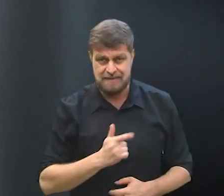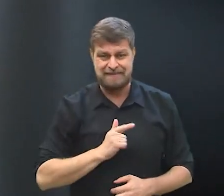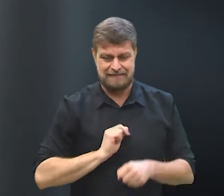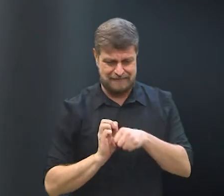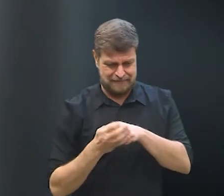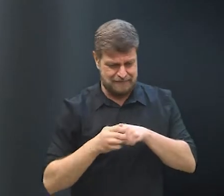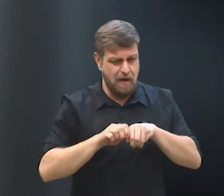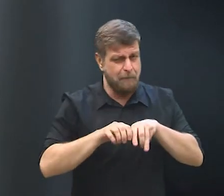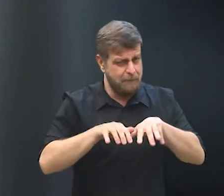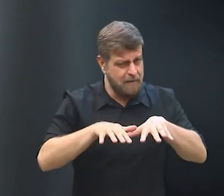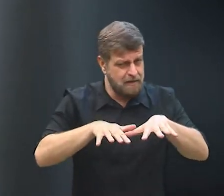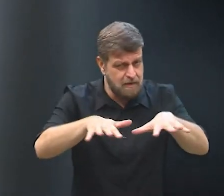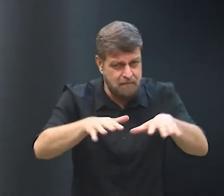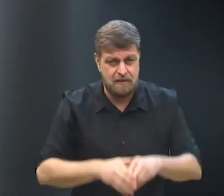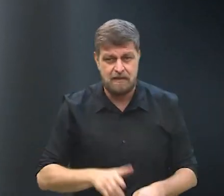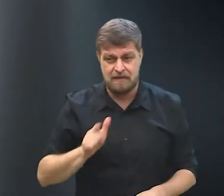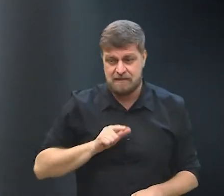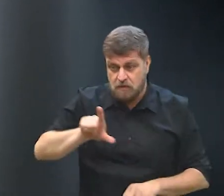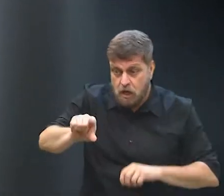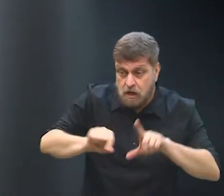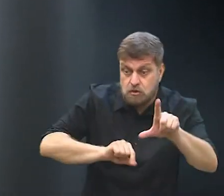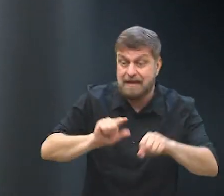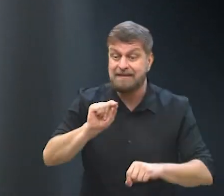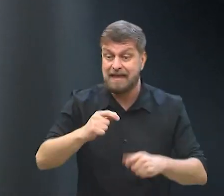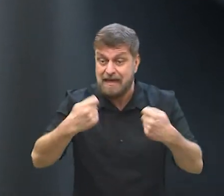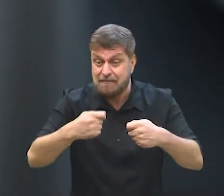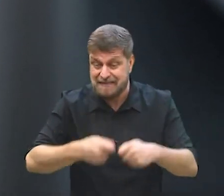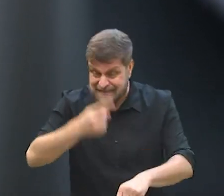de pandemia, sendo tão preciso nas indicações cirúrgicas,